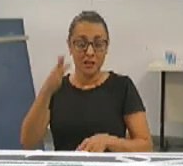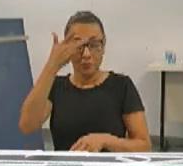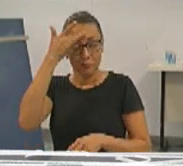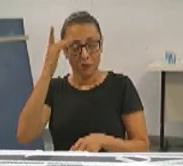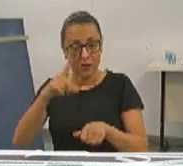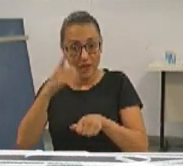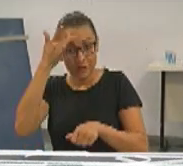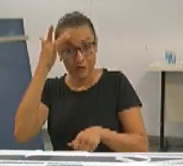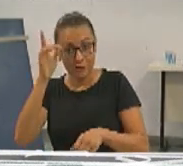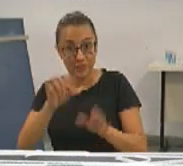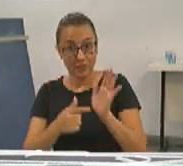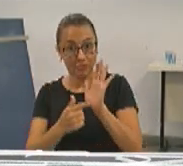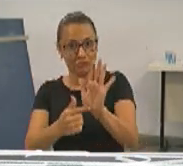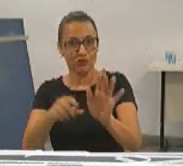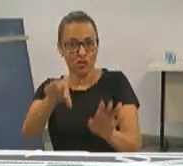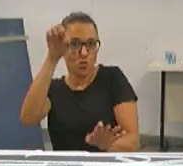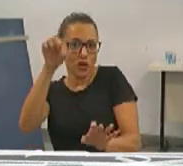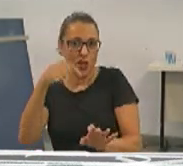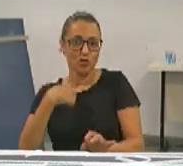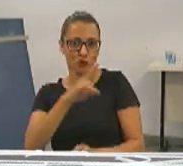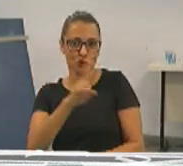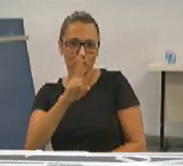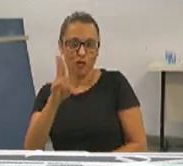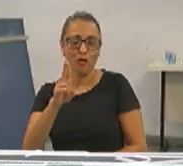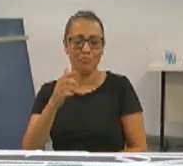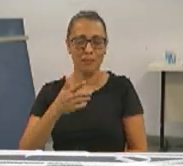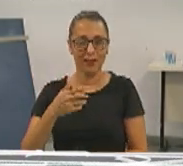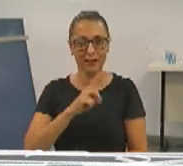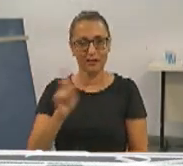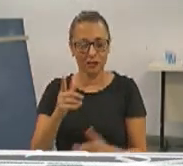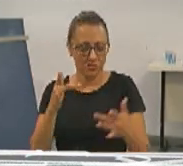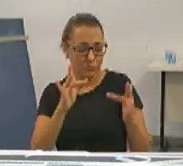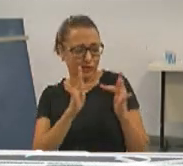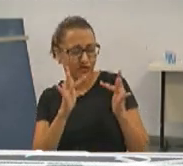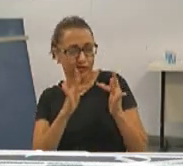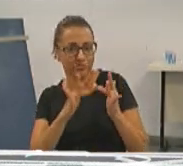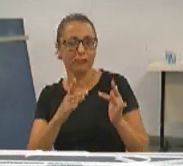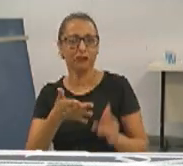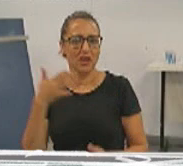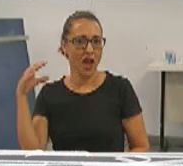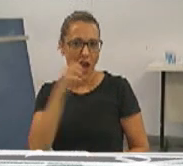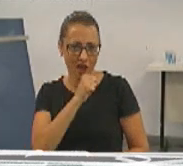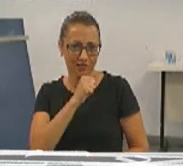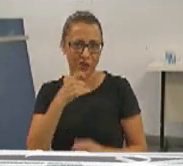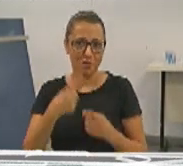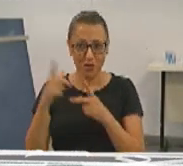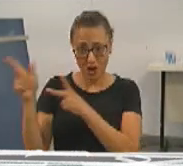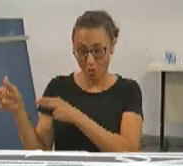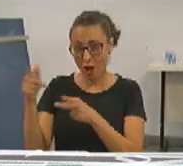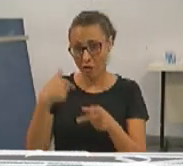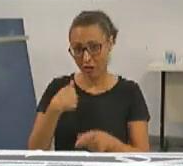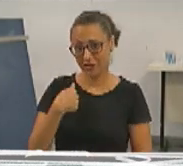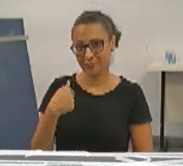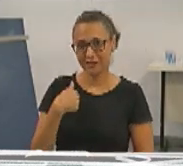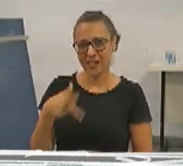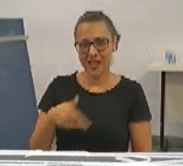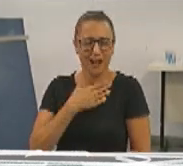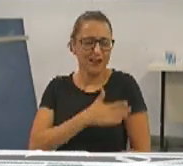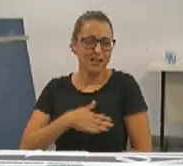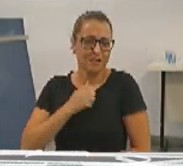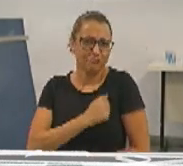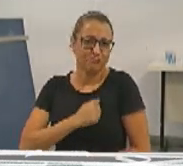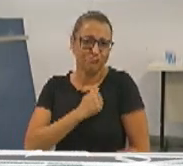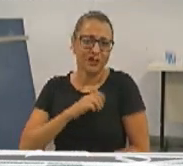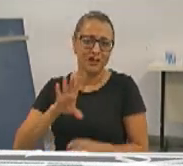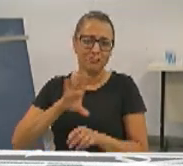1, unidade UFGD, a identificação entre nós foi imediata, pois assim como eu, a Cláudia é uma apaixonada pelo ensino